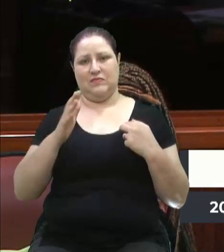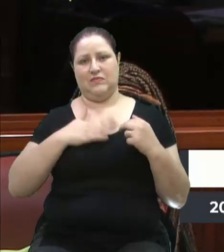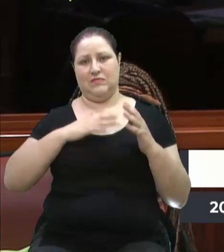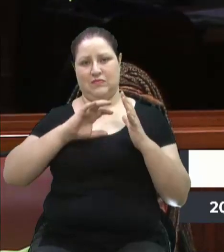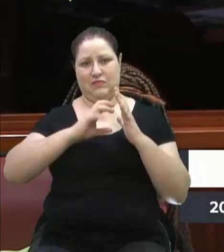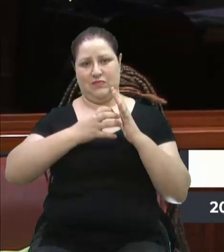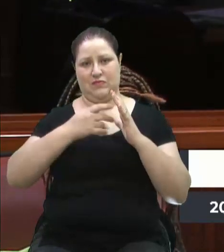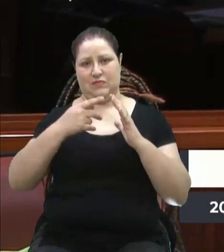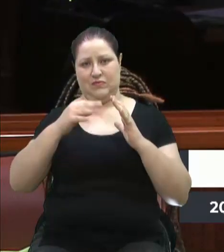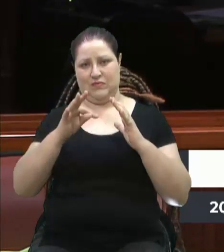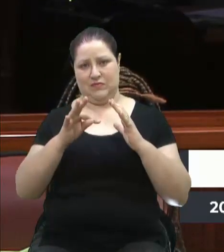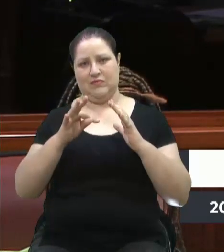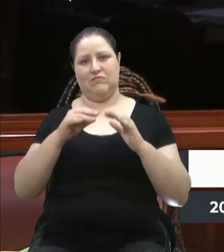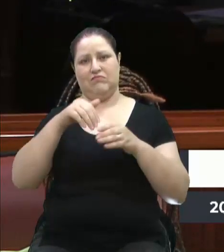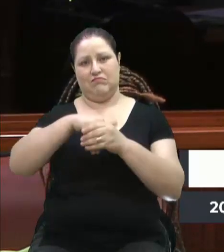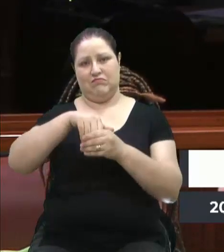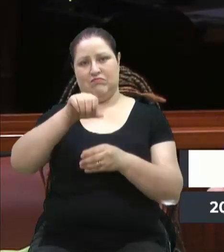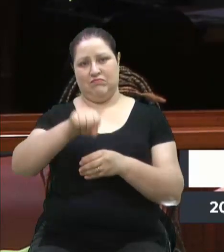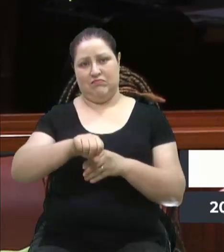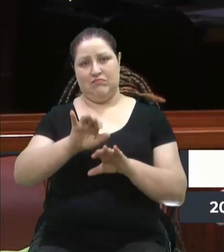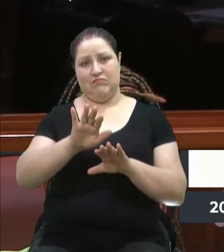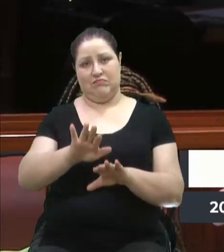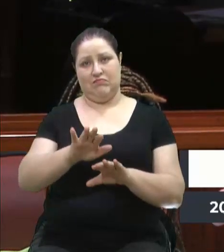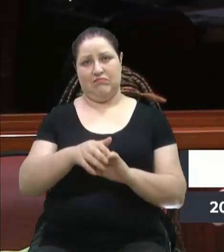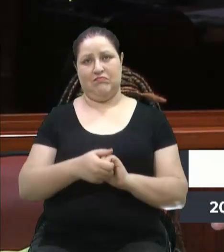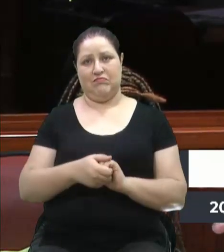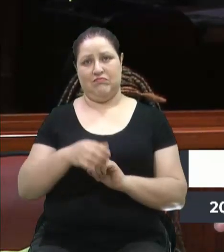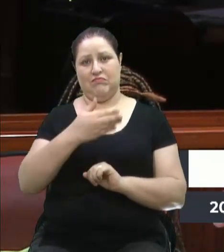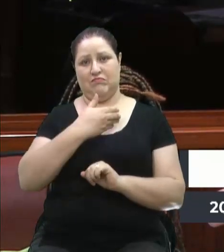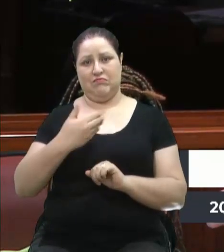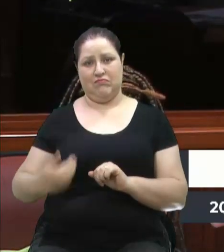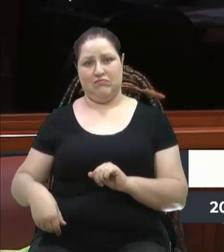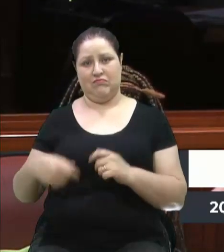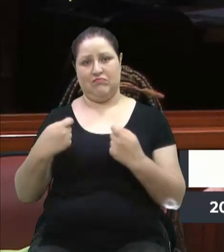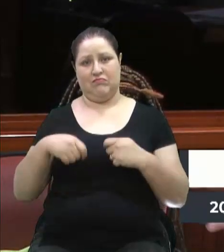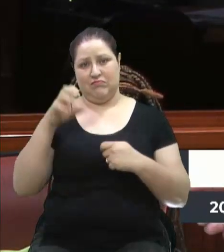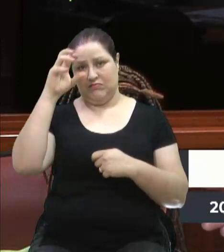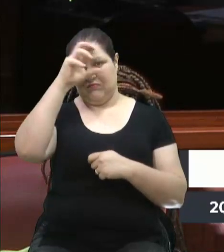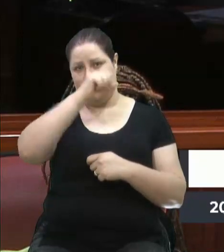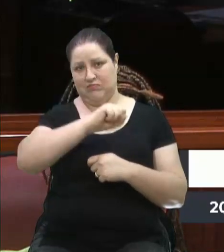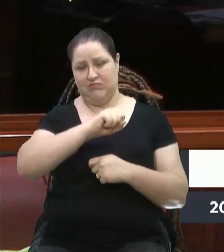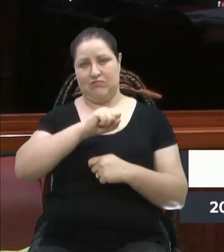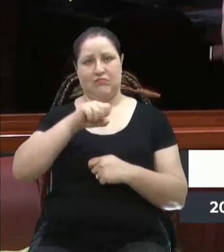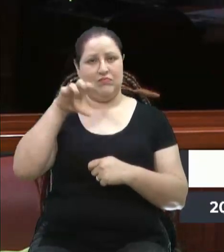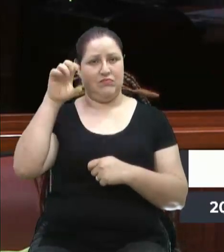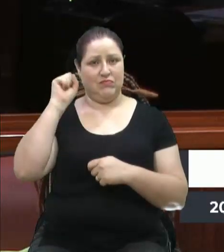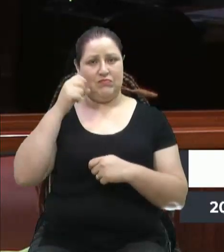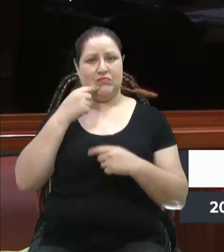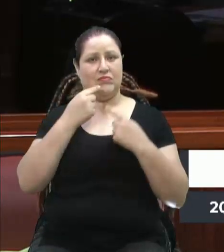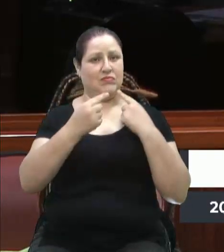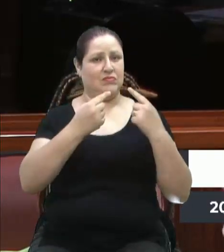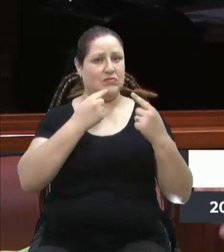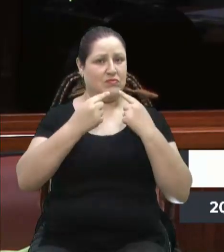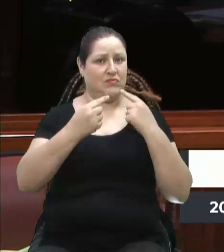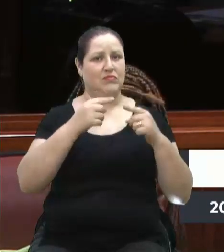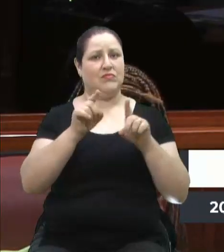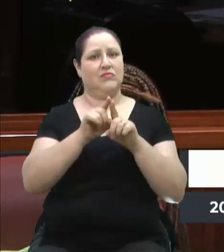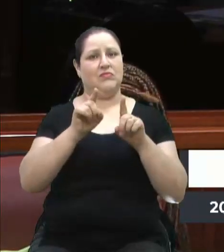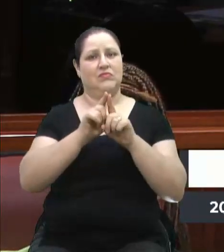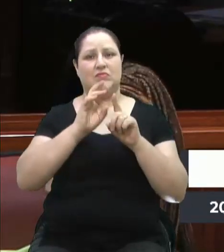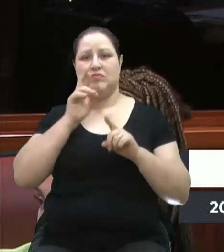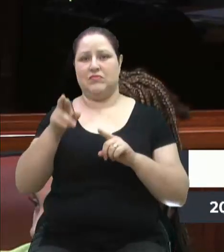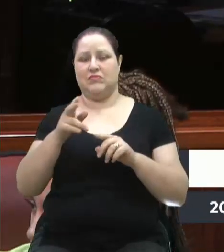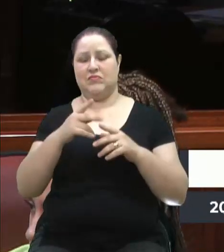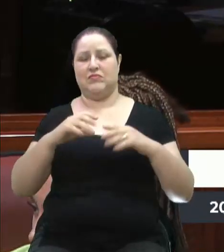bancada, votaremos favoráveis, mas, né, o governo precisa aprender a ouvir essas críticas e dar respostas para a comunidade.